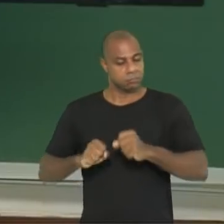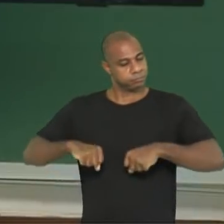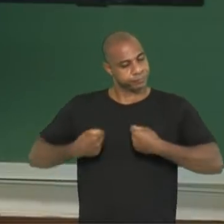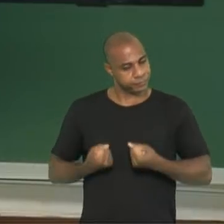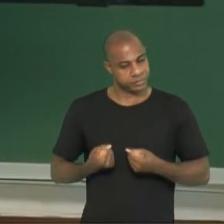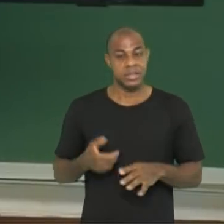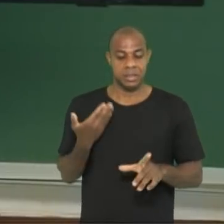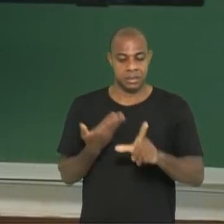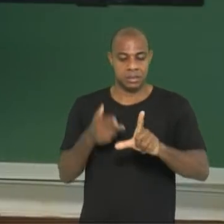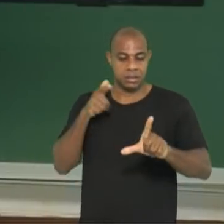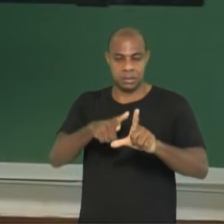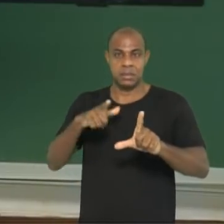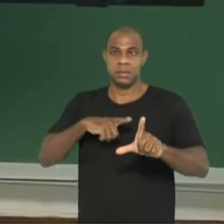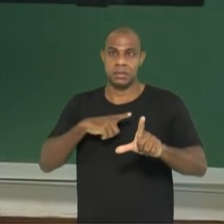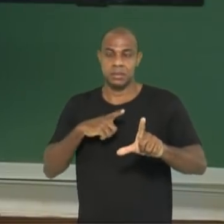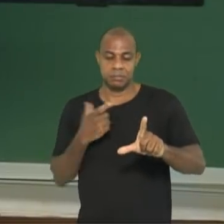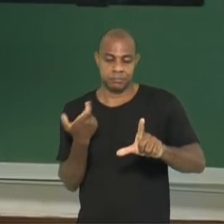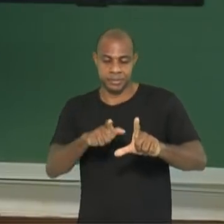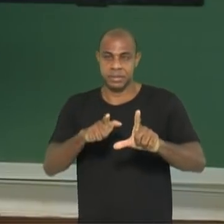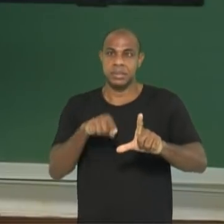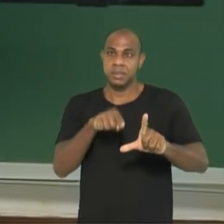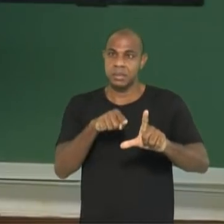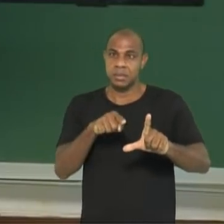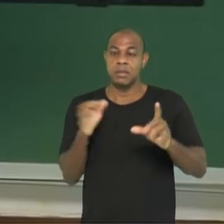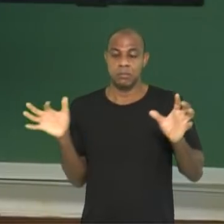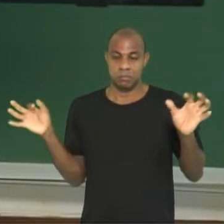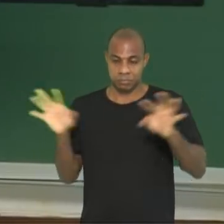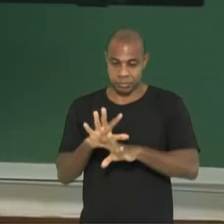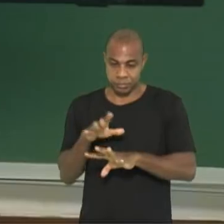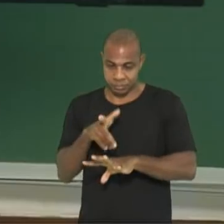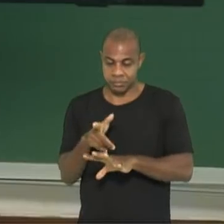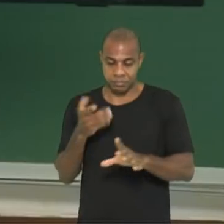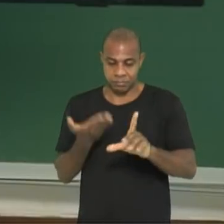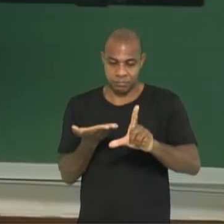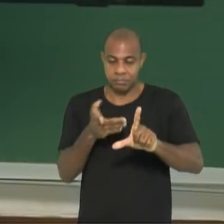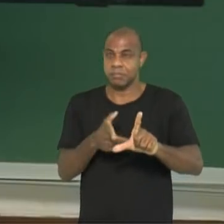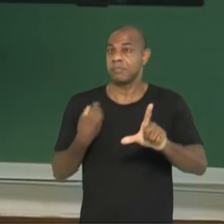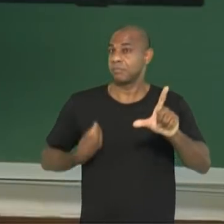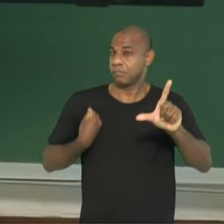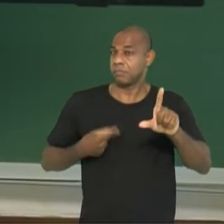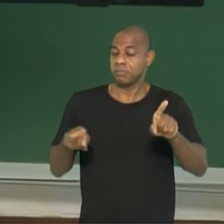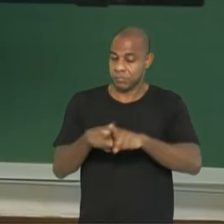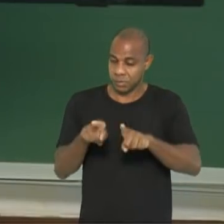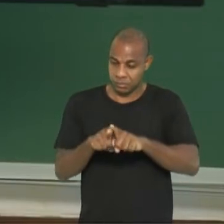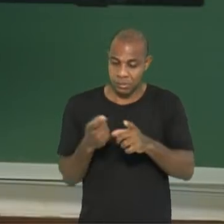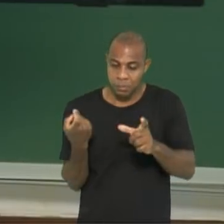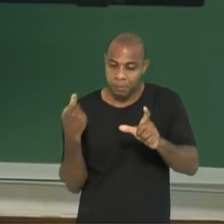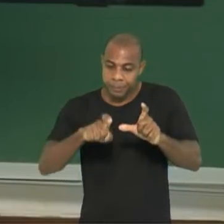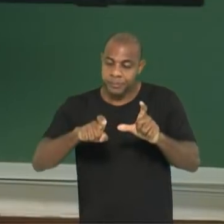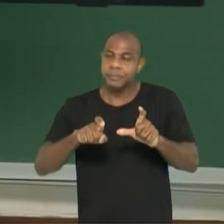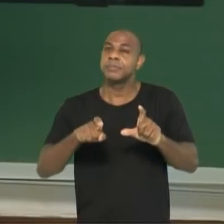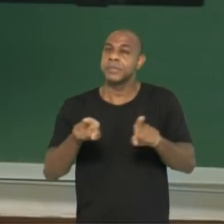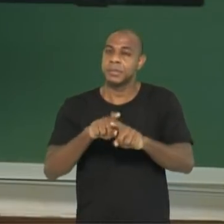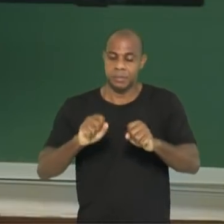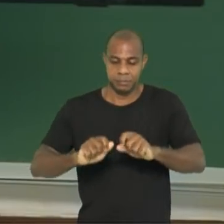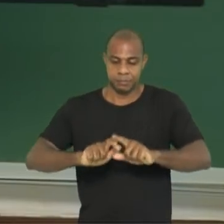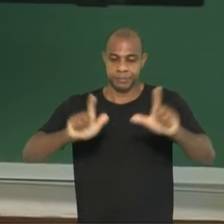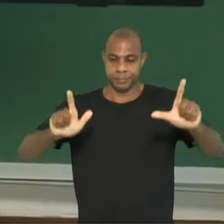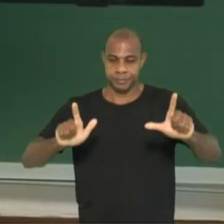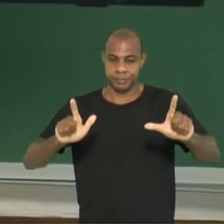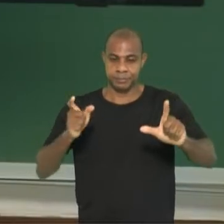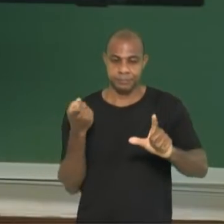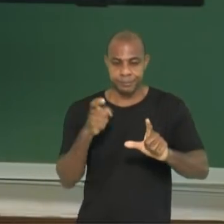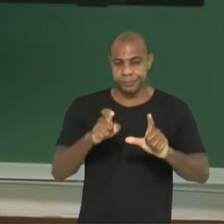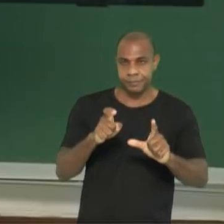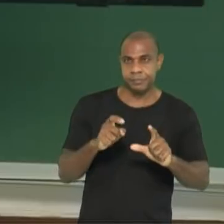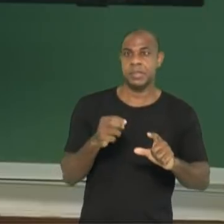número 1 na aula de hoje. Depois que essa aula terminar, corre lá, resolve os exercícios para validar a sua frequência. O ano está acabando,